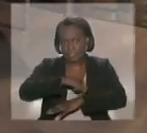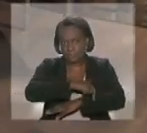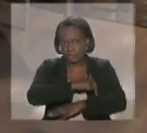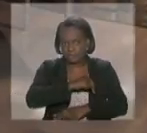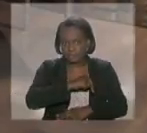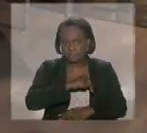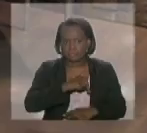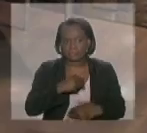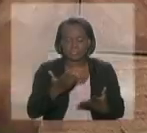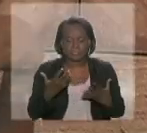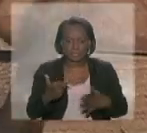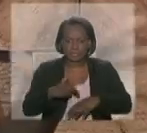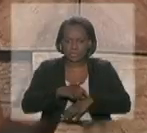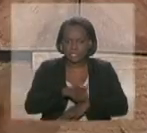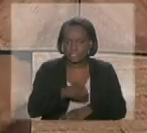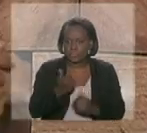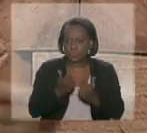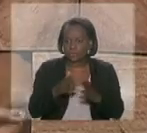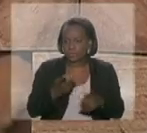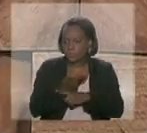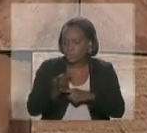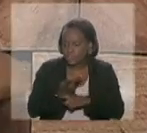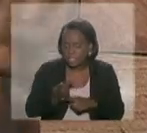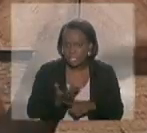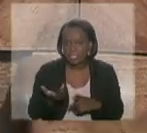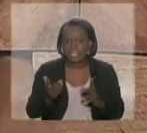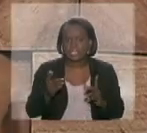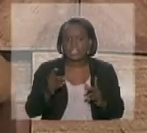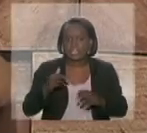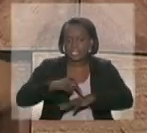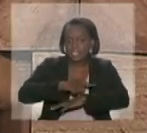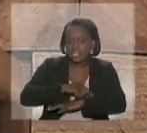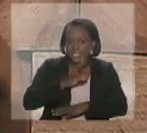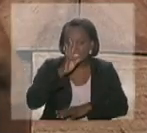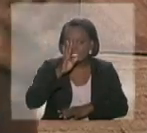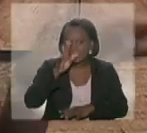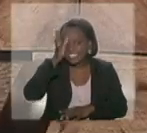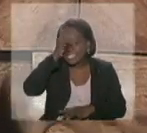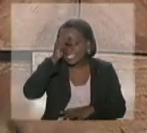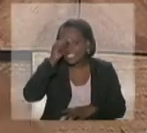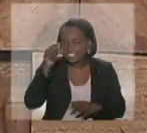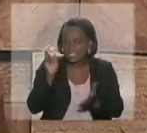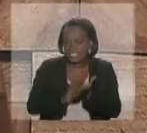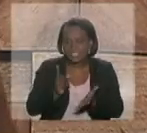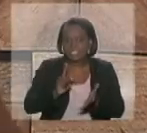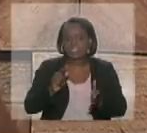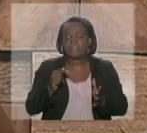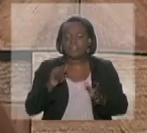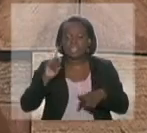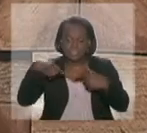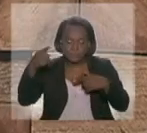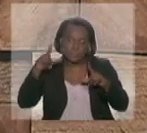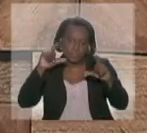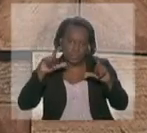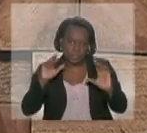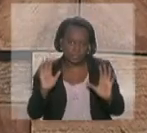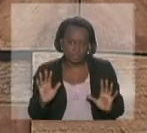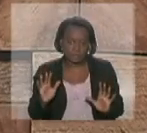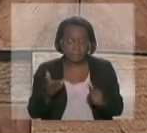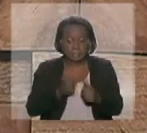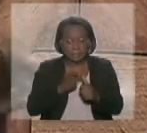modelo eu quis ser modelo comecei a futucar isso fazia uns desfiles amadores e tal foto veio um pouco